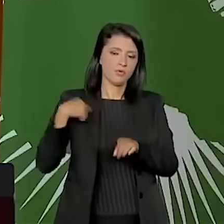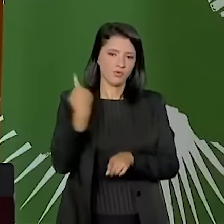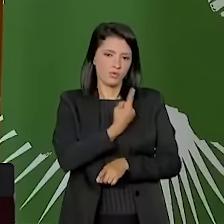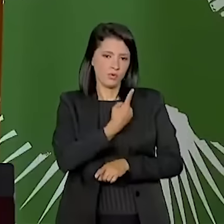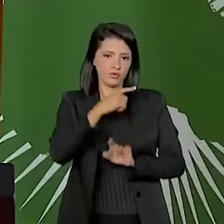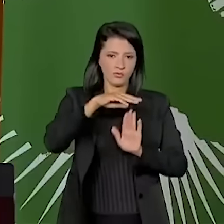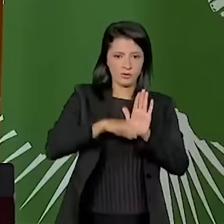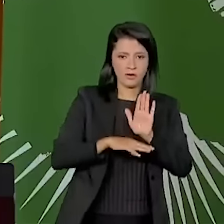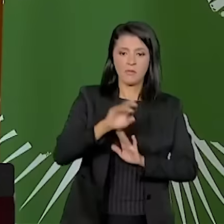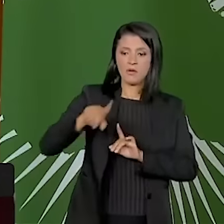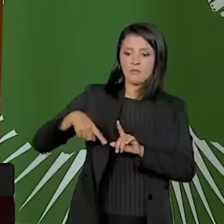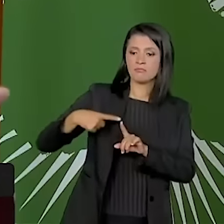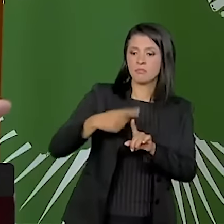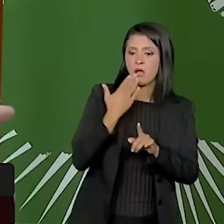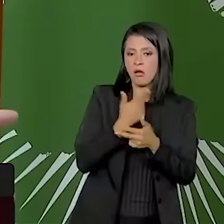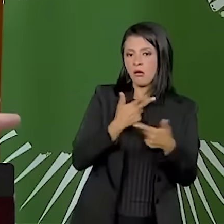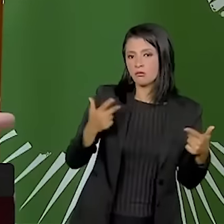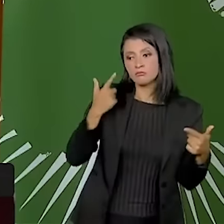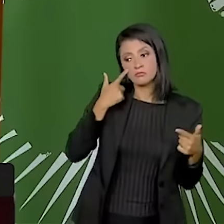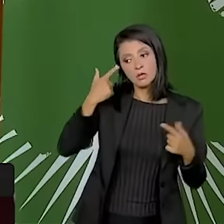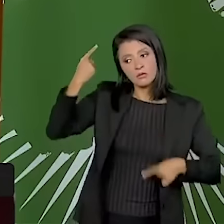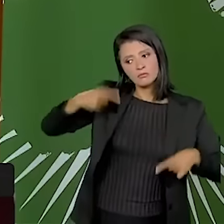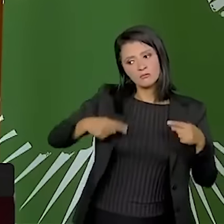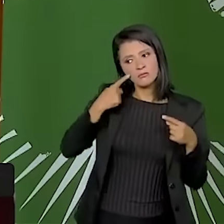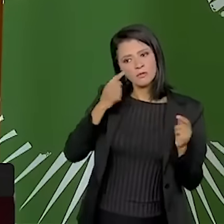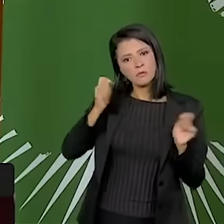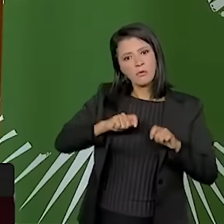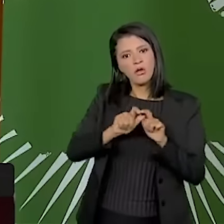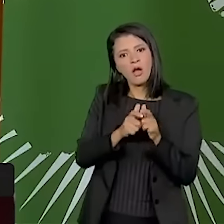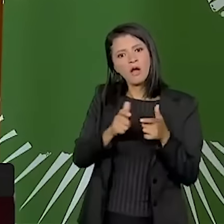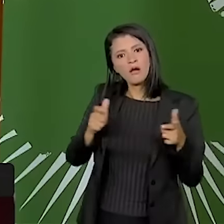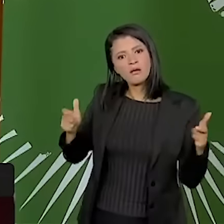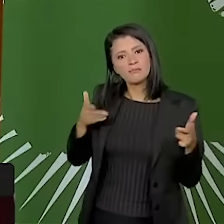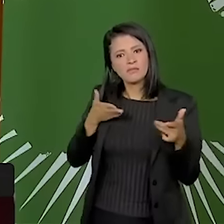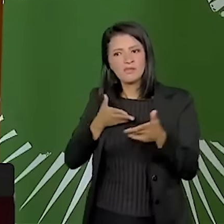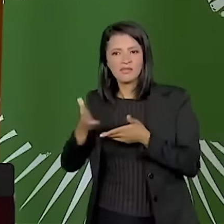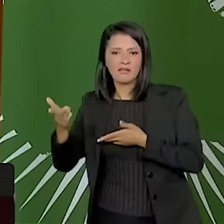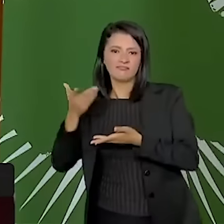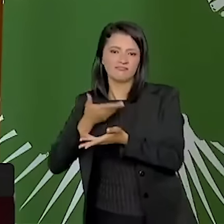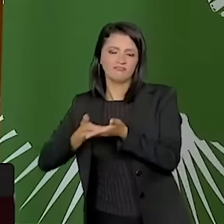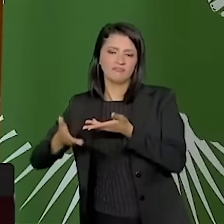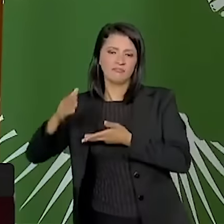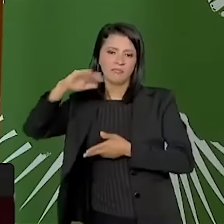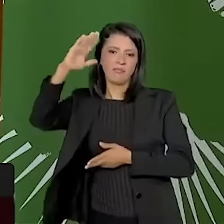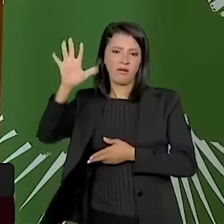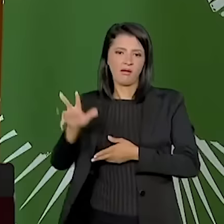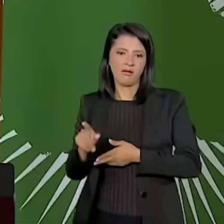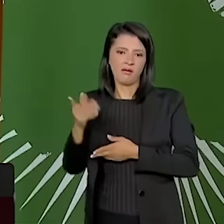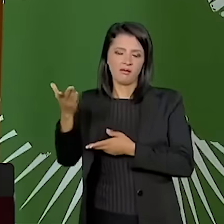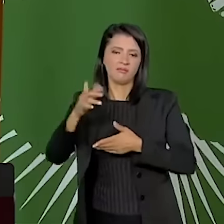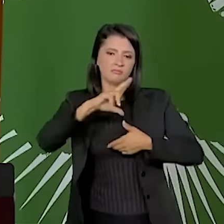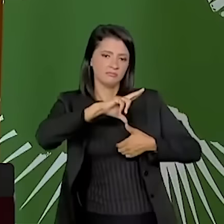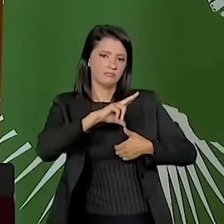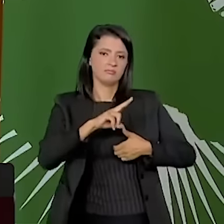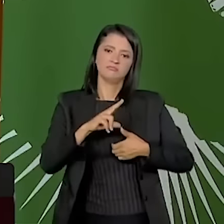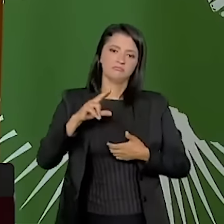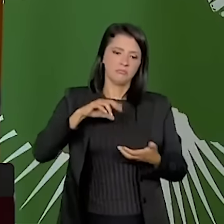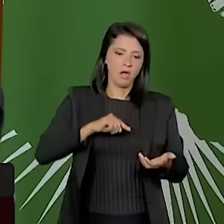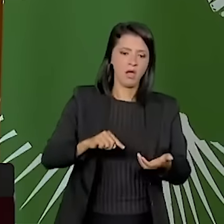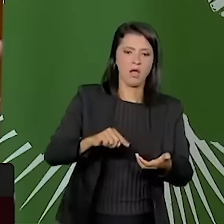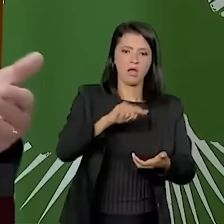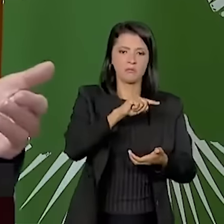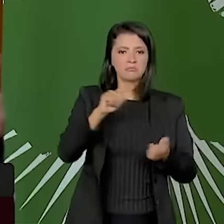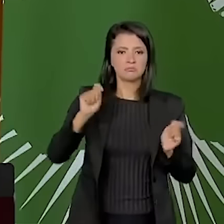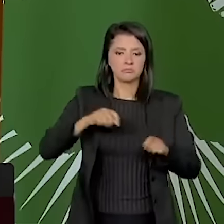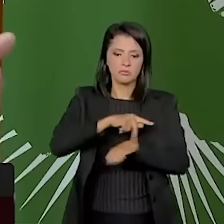vamos discutir para ver se a gente pode estender o programa Mais Alimento para o continente africano, para o continente latino-americano, ou seja, para que os